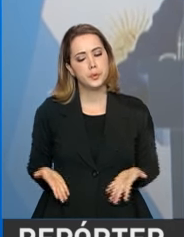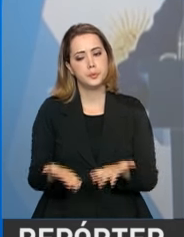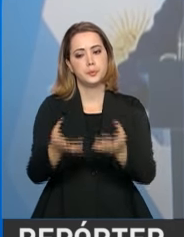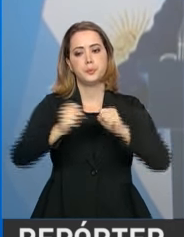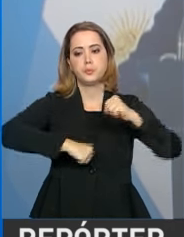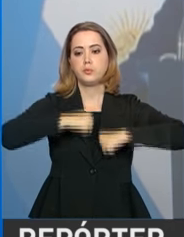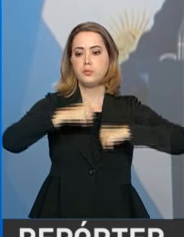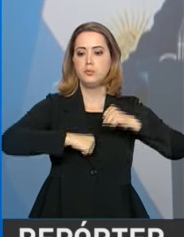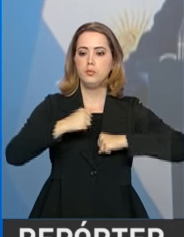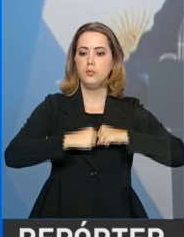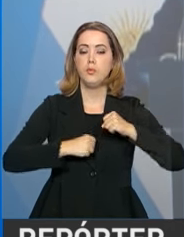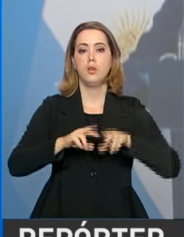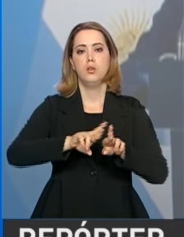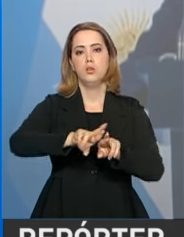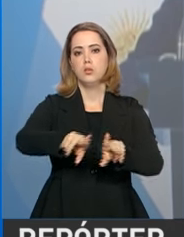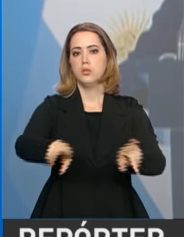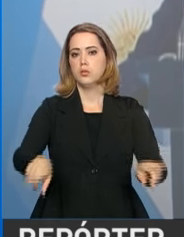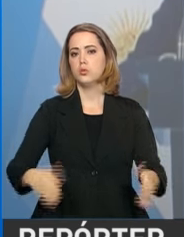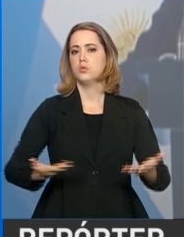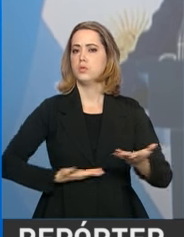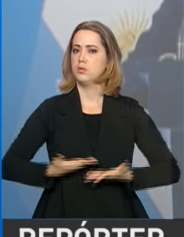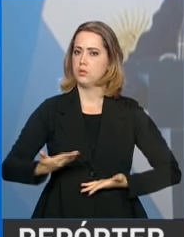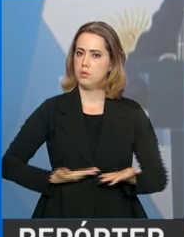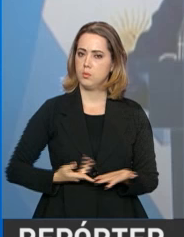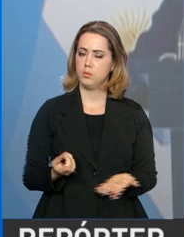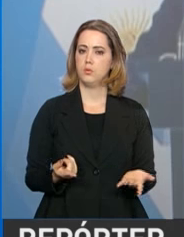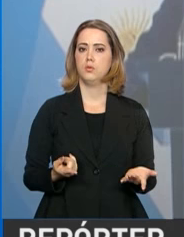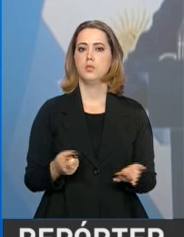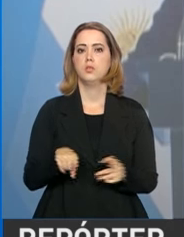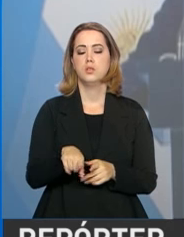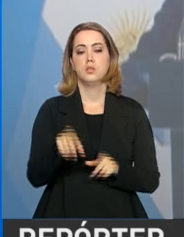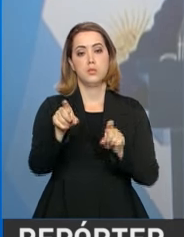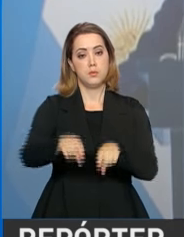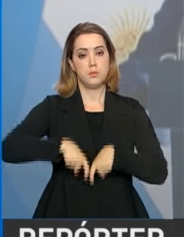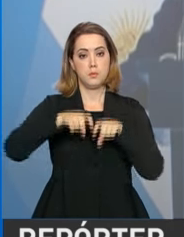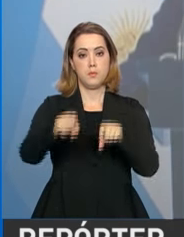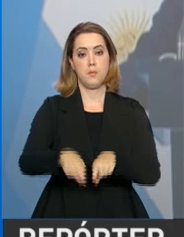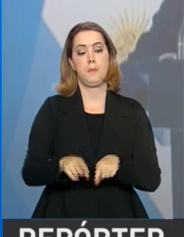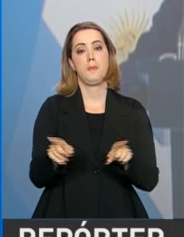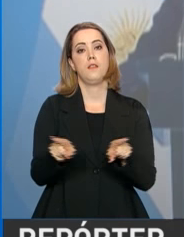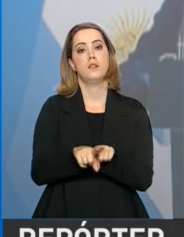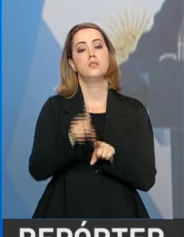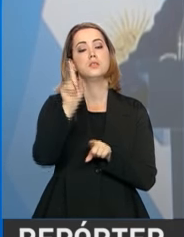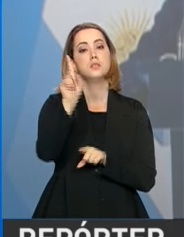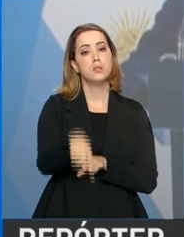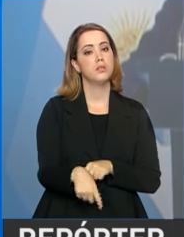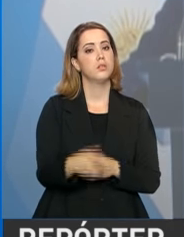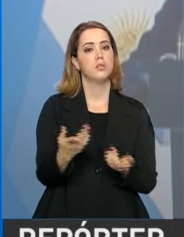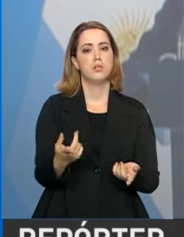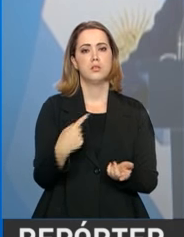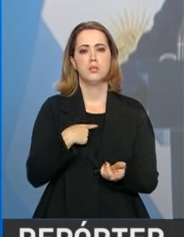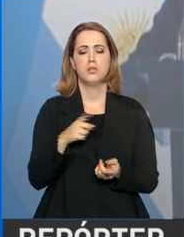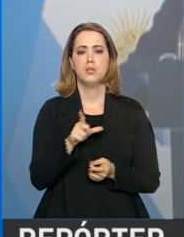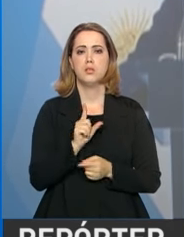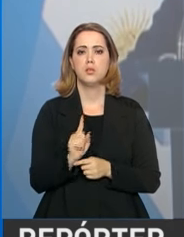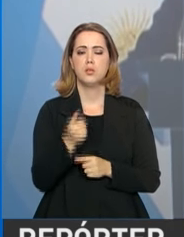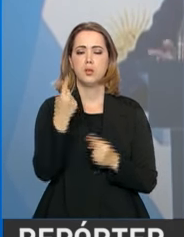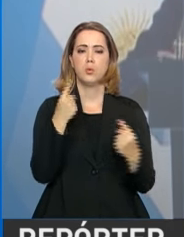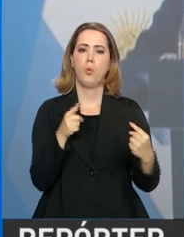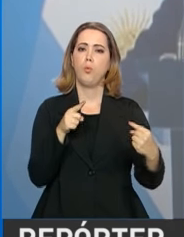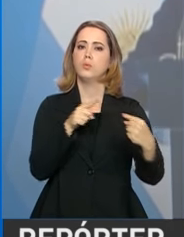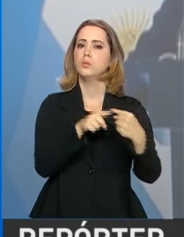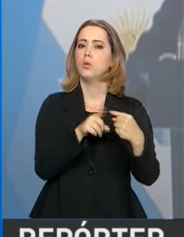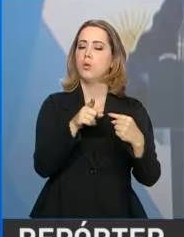ao comércio, ao setor de serviços, ao agronegócio, que é exata e precisamente tendo como foco